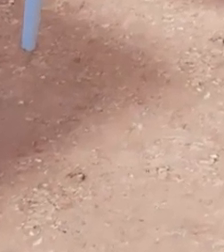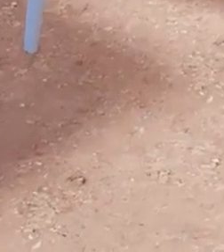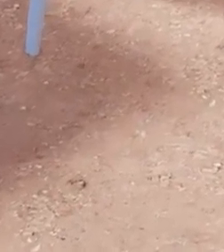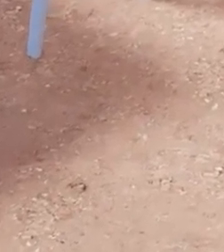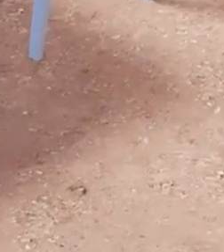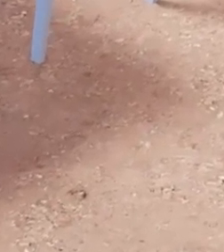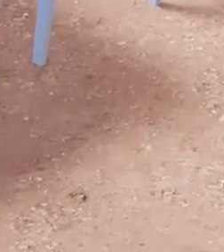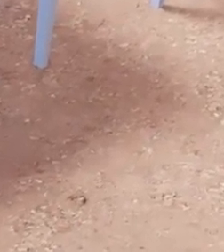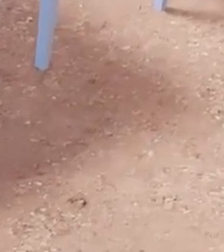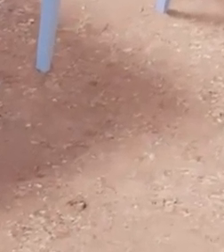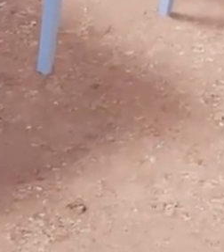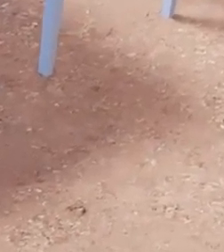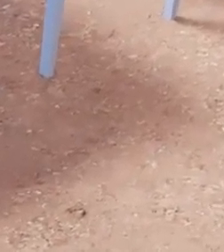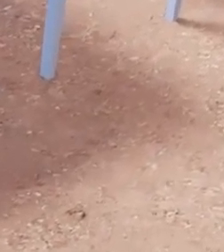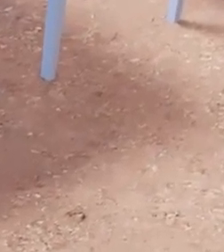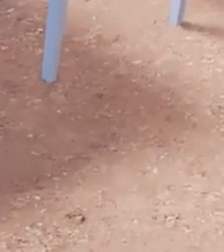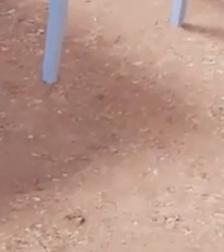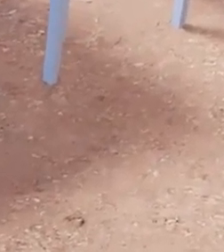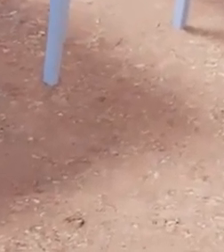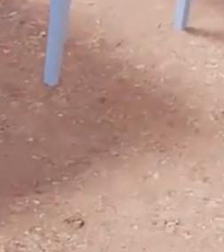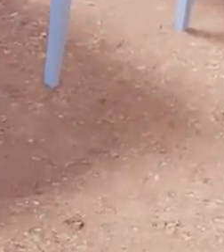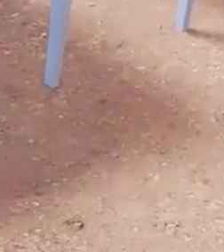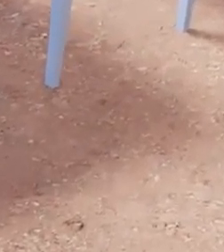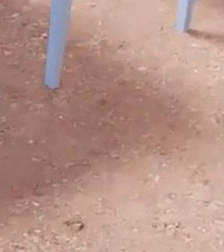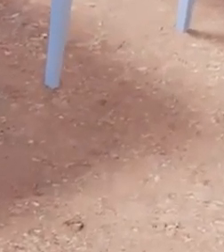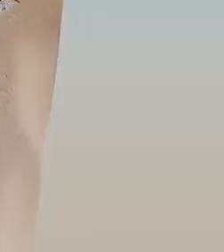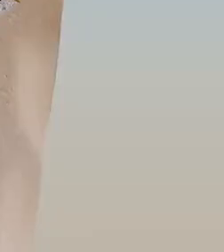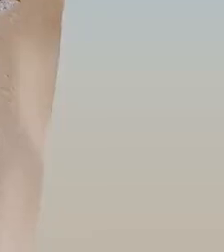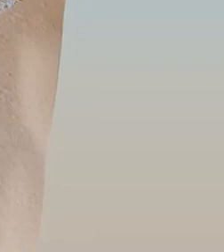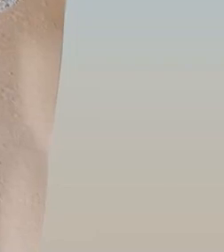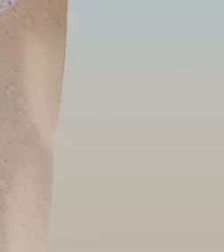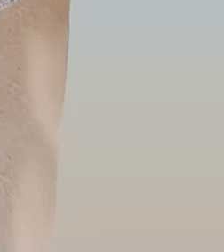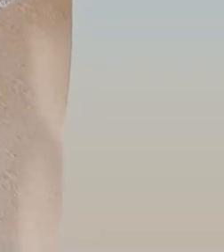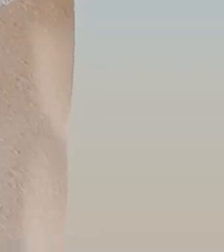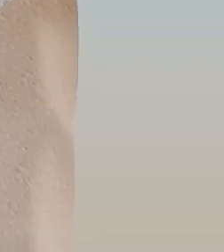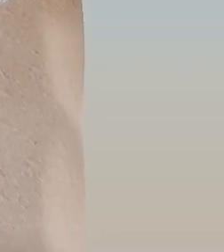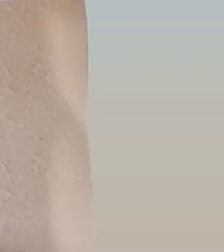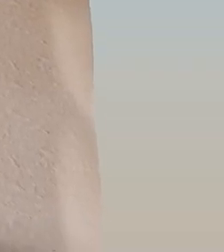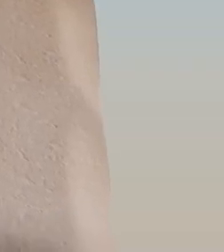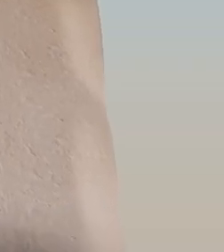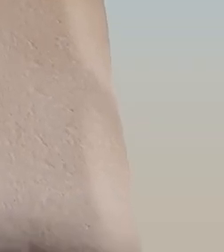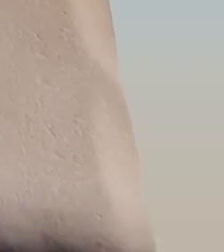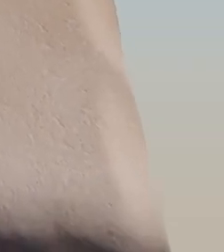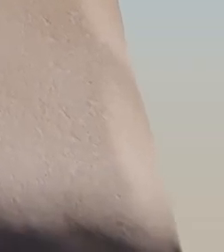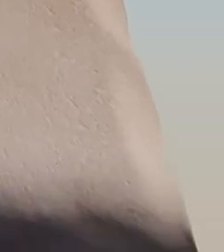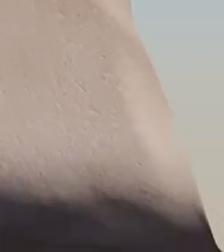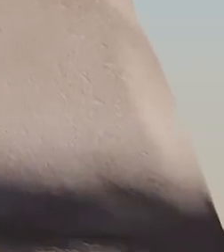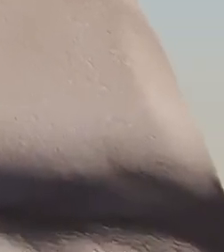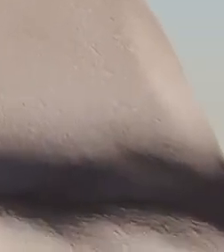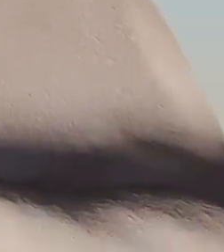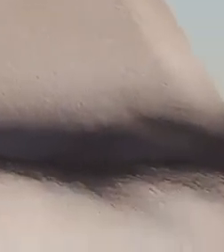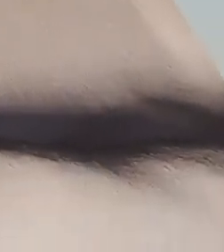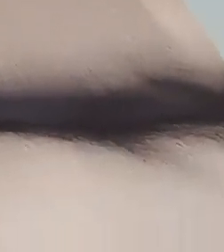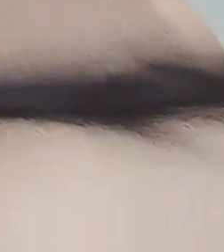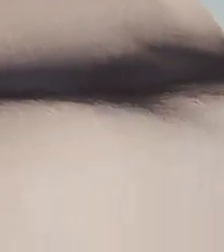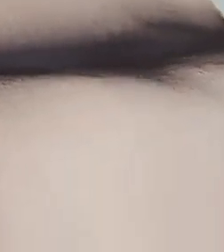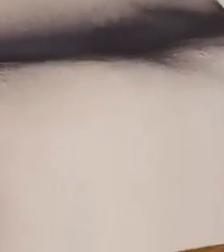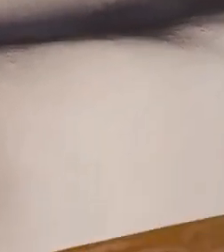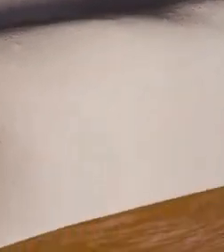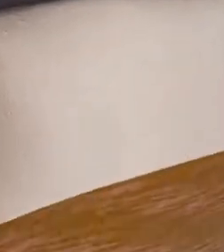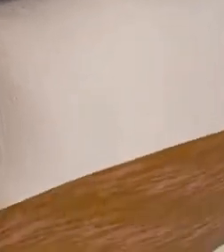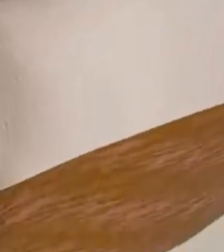coberta, pois a variação de temperatura no momento da injeção altera o tempo de reação da